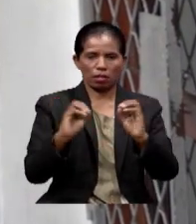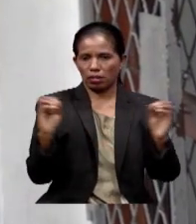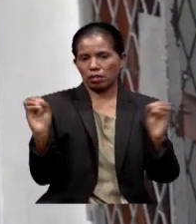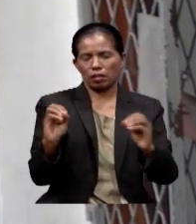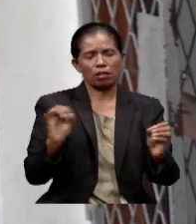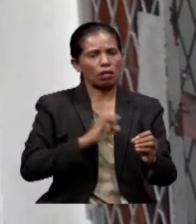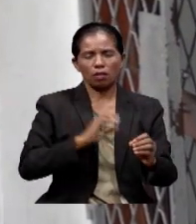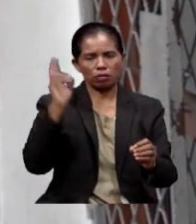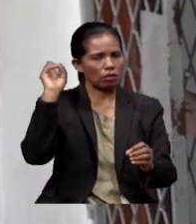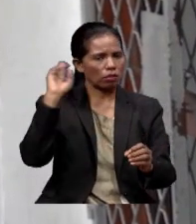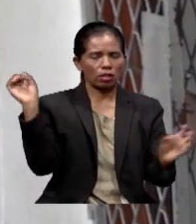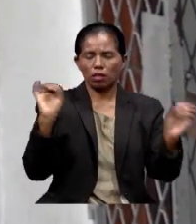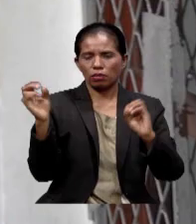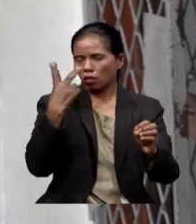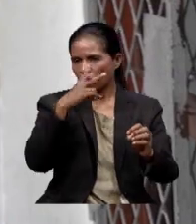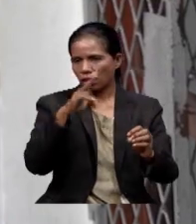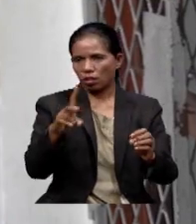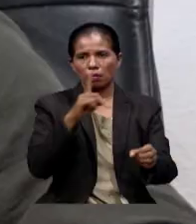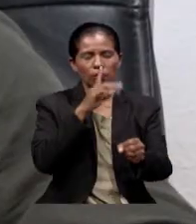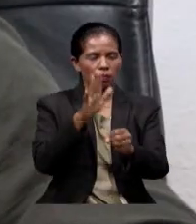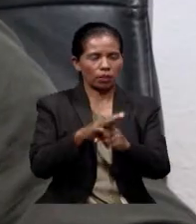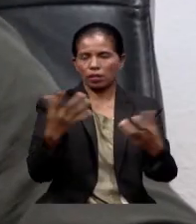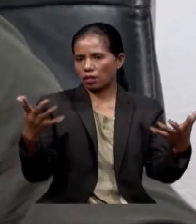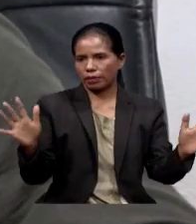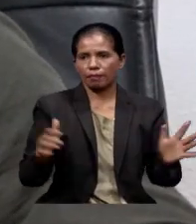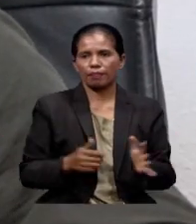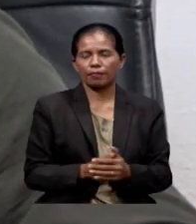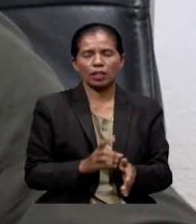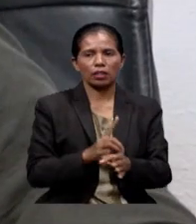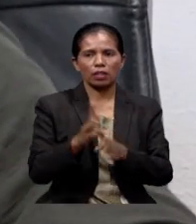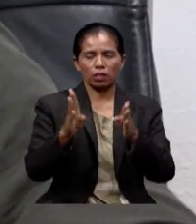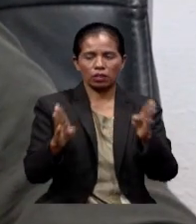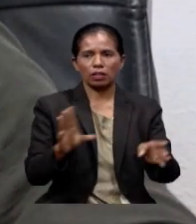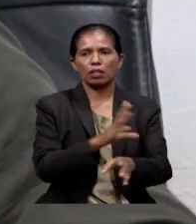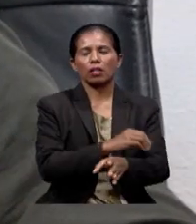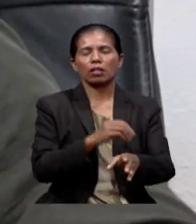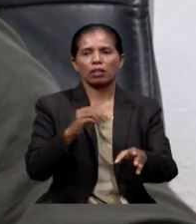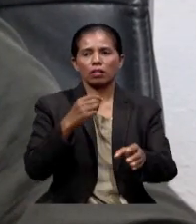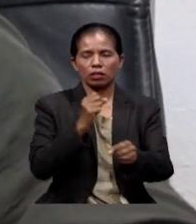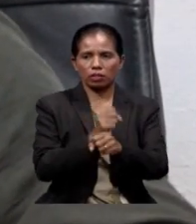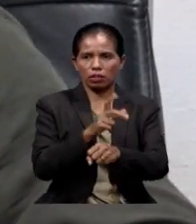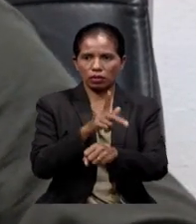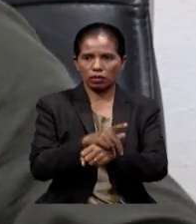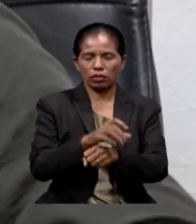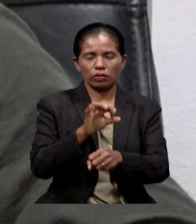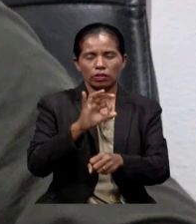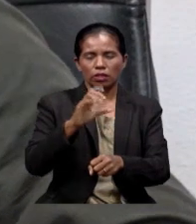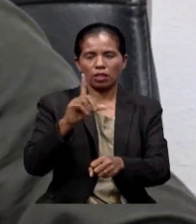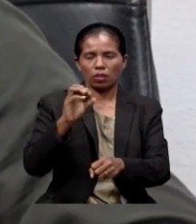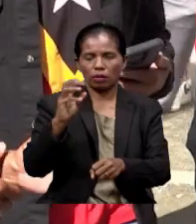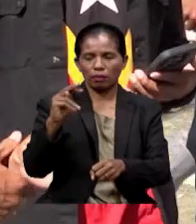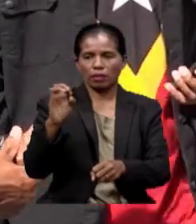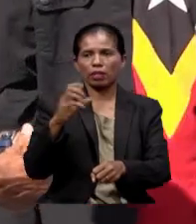hanunka rona wa hanunka hare alo juramento la. Diretor Nacional Comércio Externo CFOP, Filomeno Soares